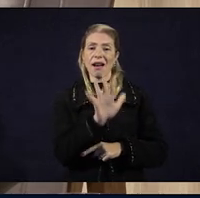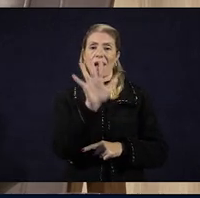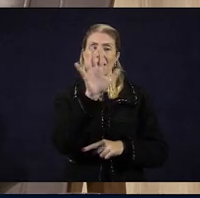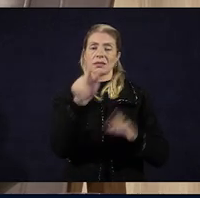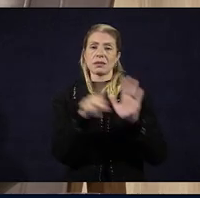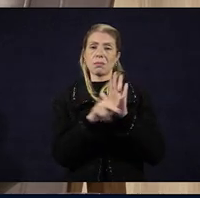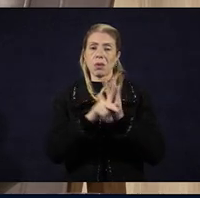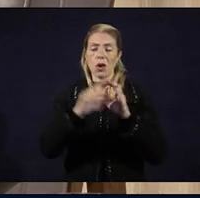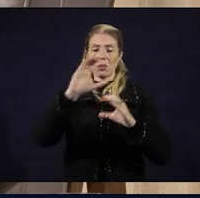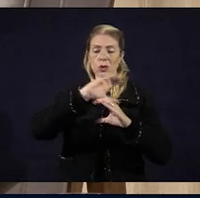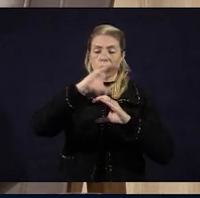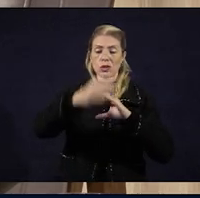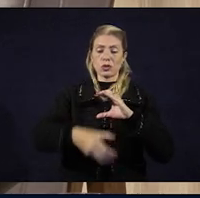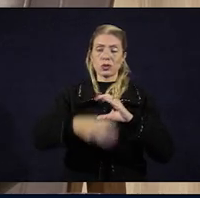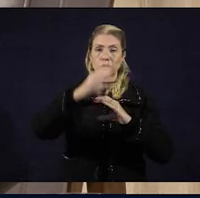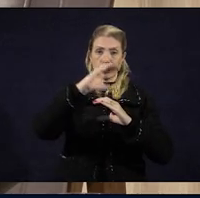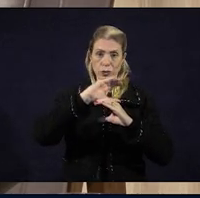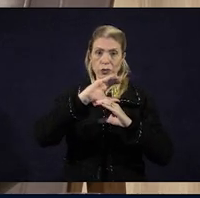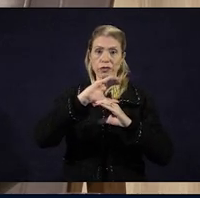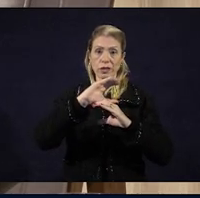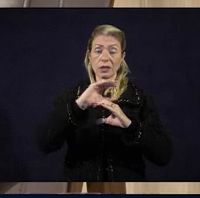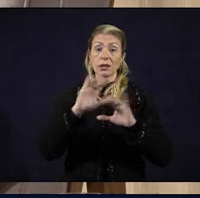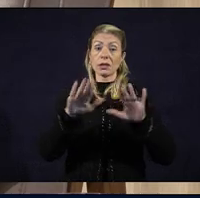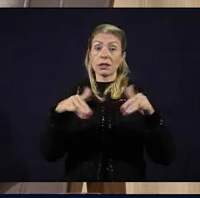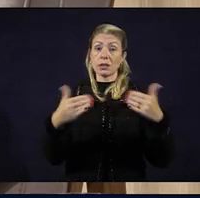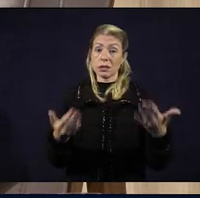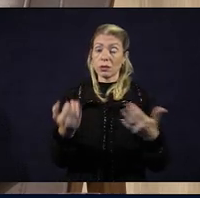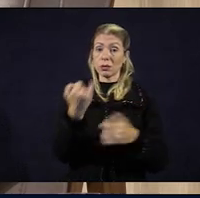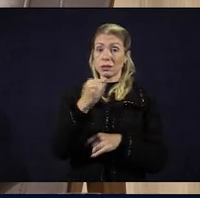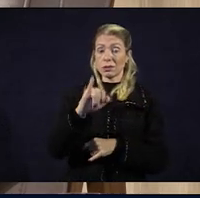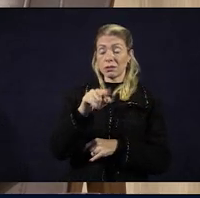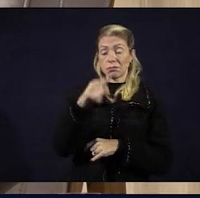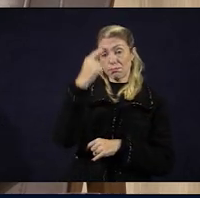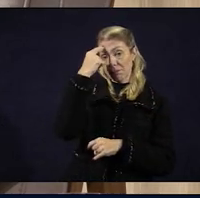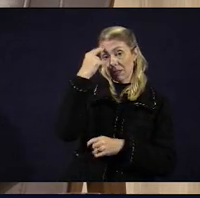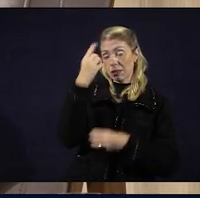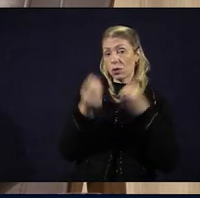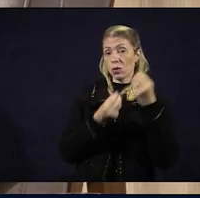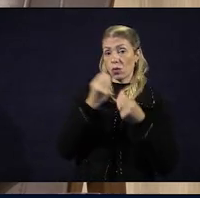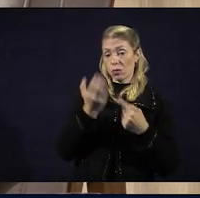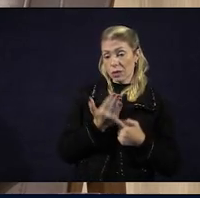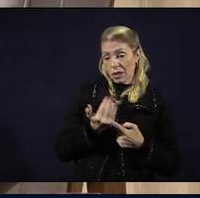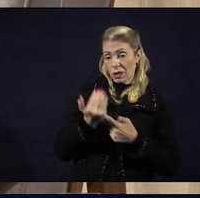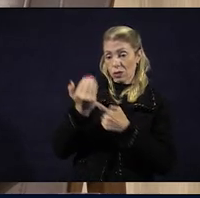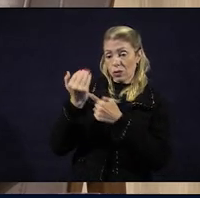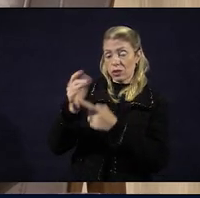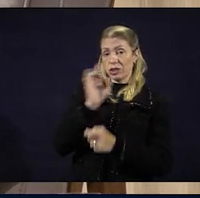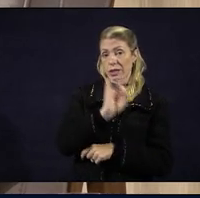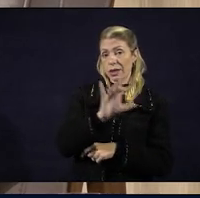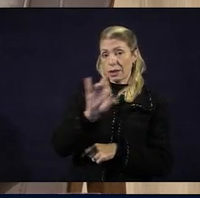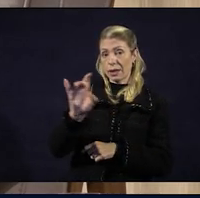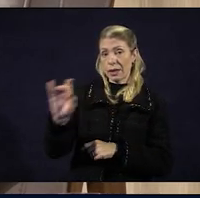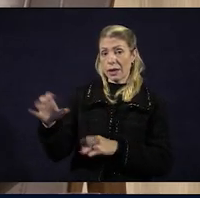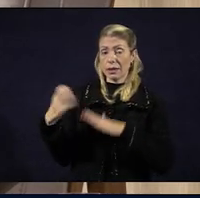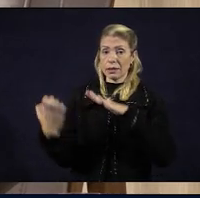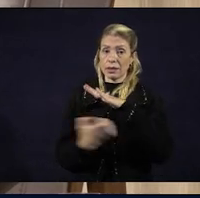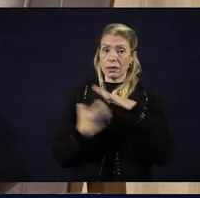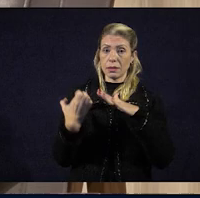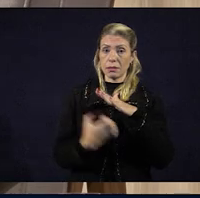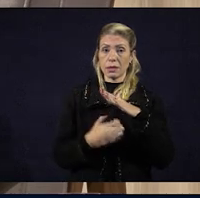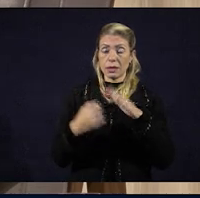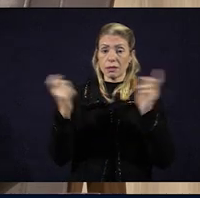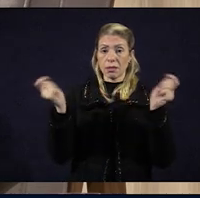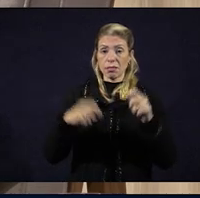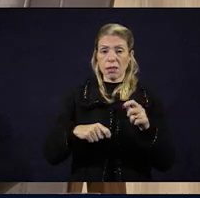efeito estufa E aí com base nisso eu queria que vocês falassem um pouco sobre quais tecnologias em cada uma das empresas de vocês Elas seriam